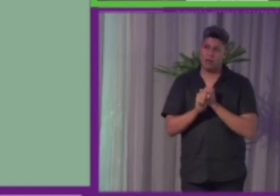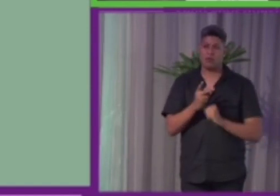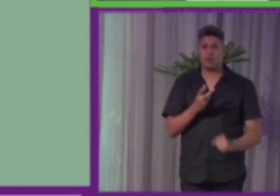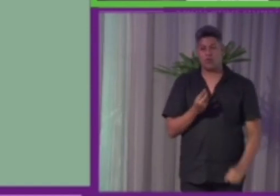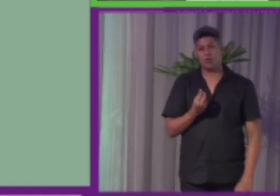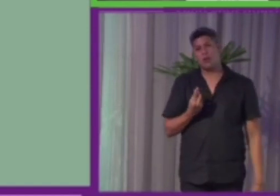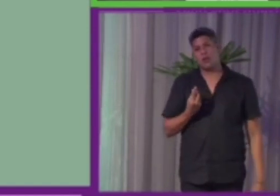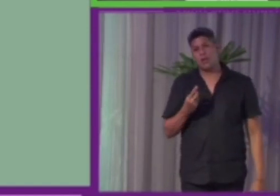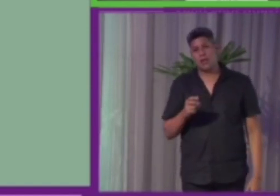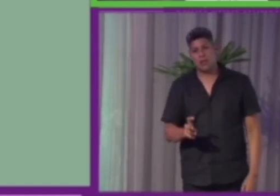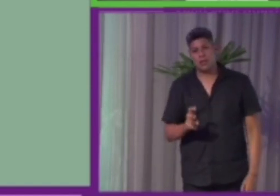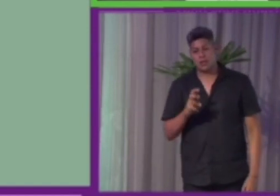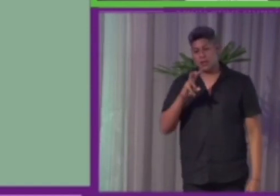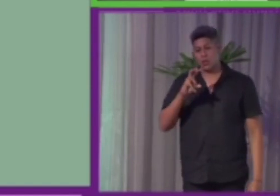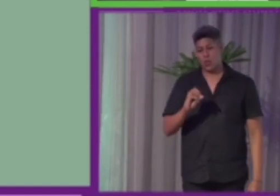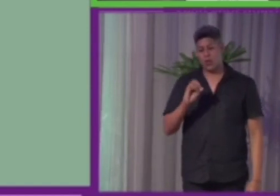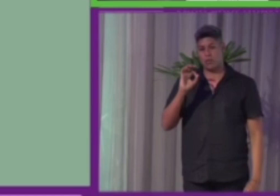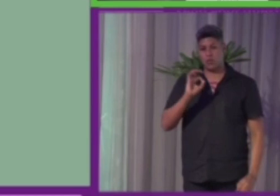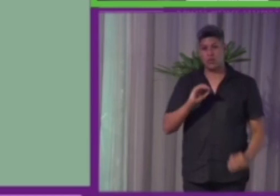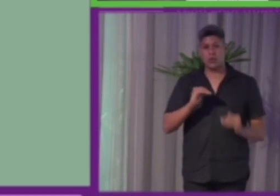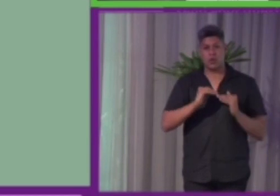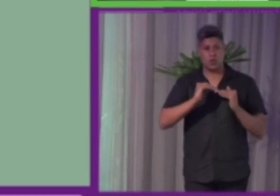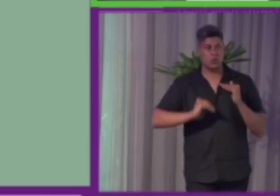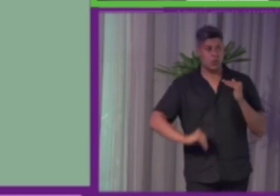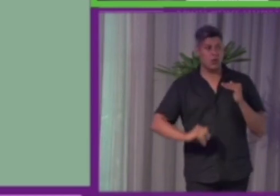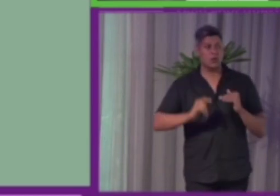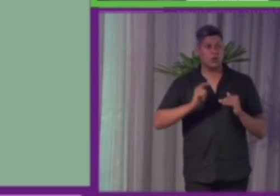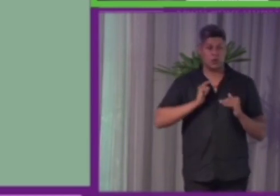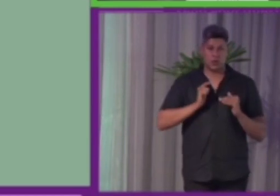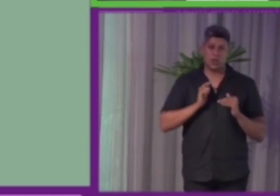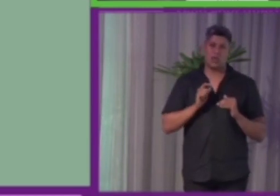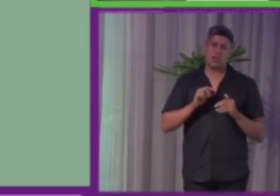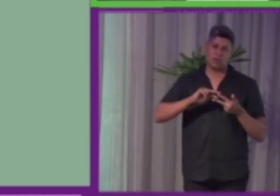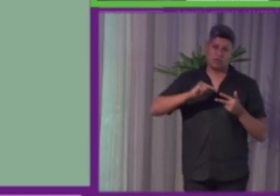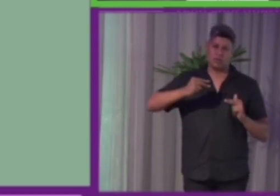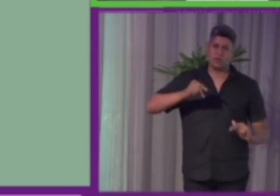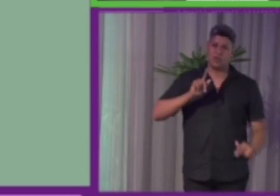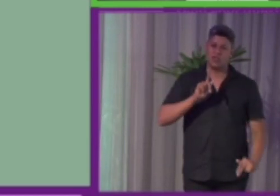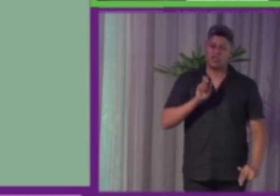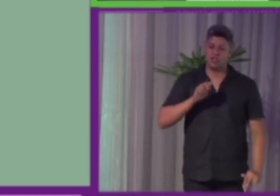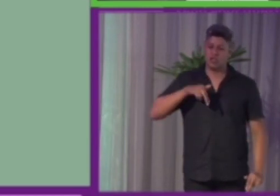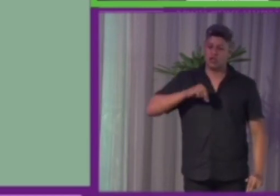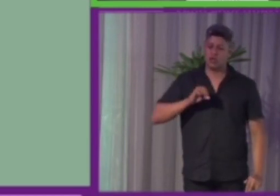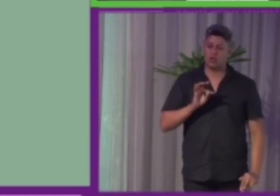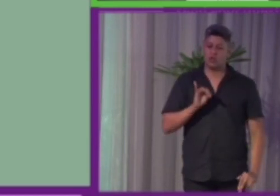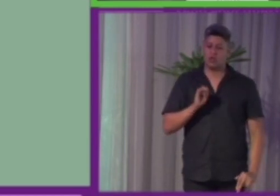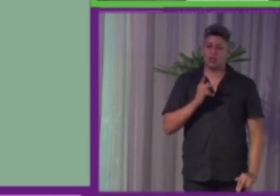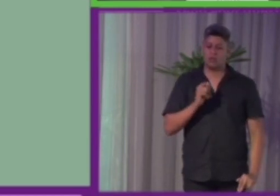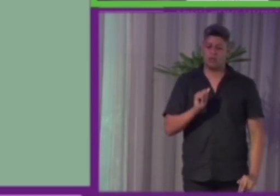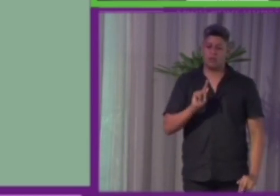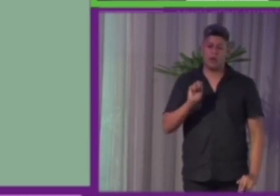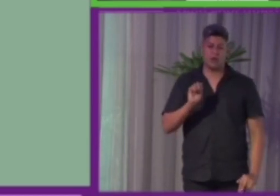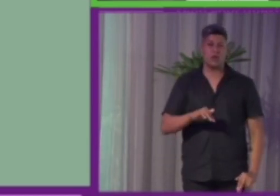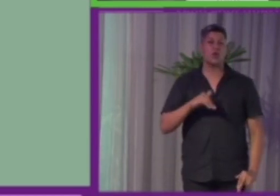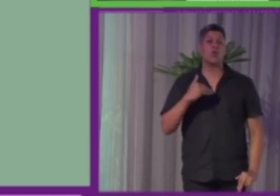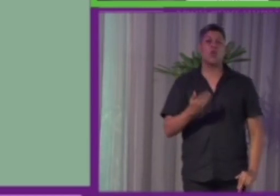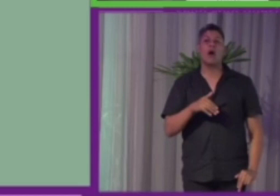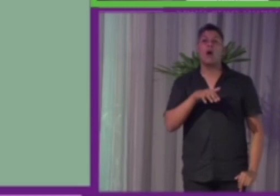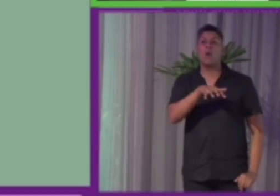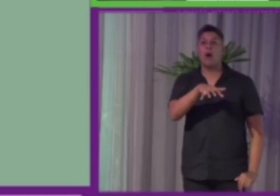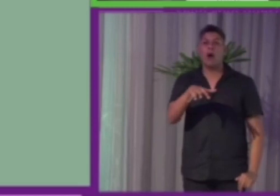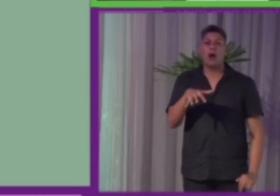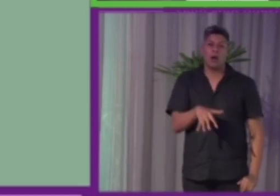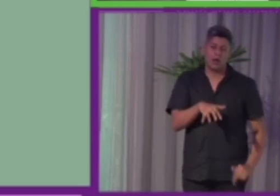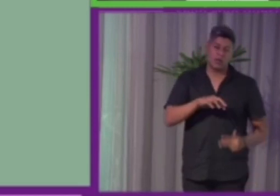de 50% das pessoas com fibrose cística tinham genotipagem. Se conhecia quais eram as variantes genéticas que essa pessoa